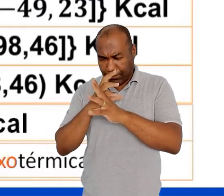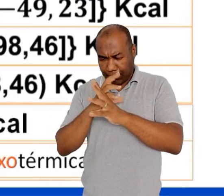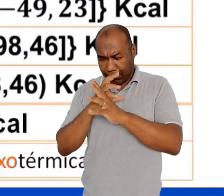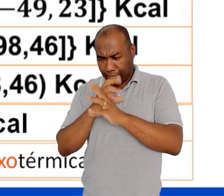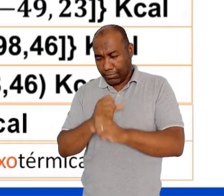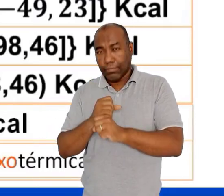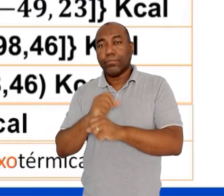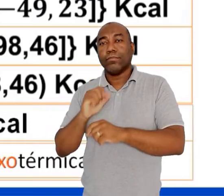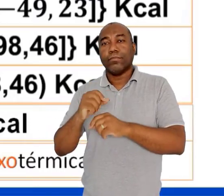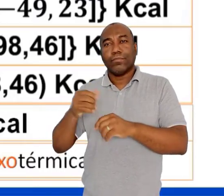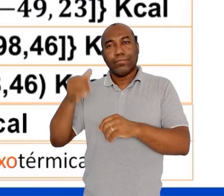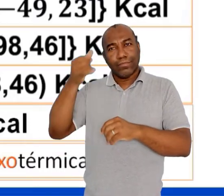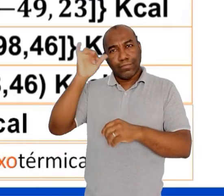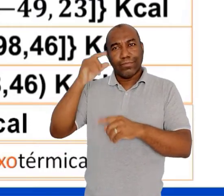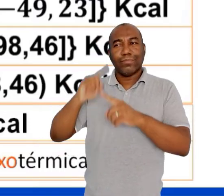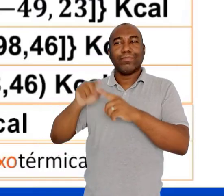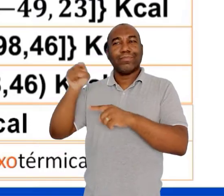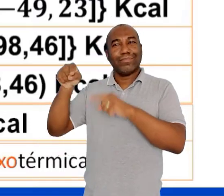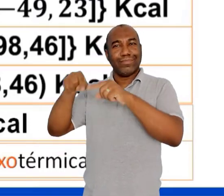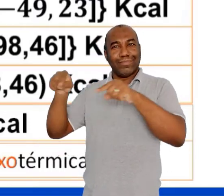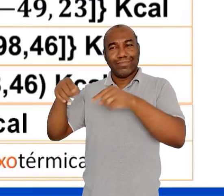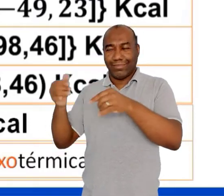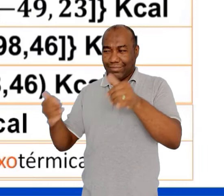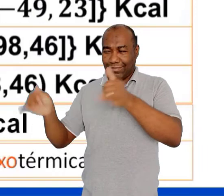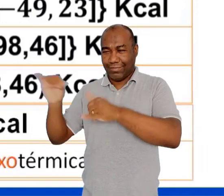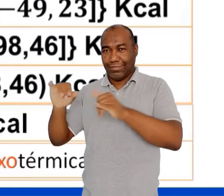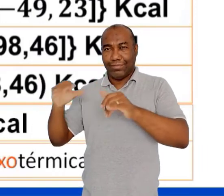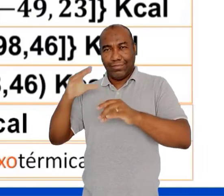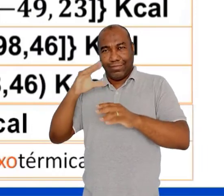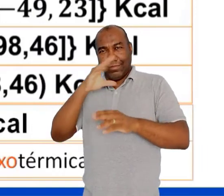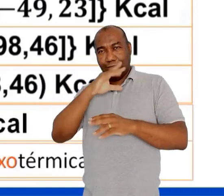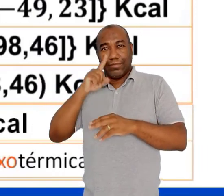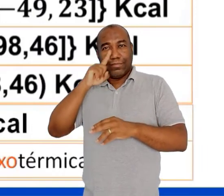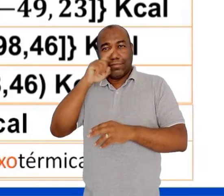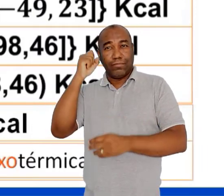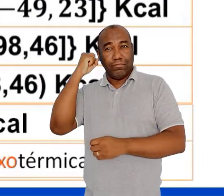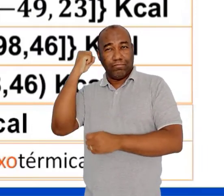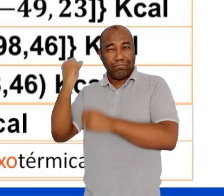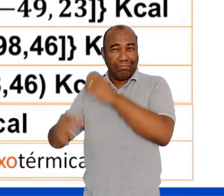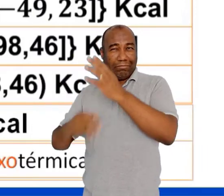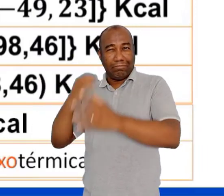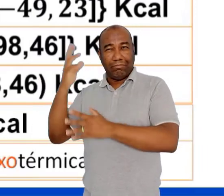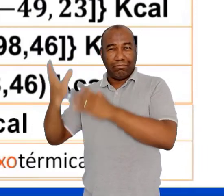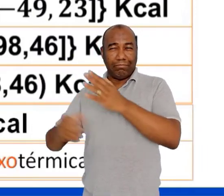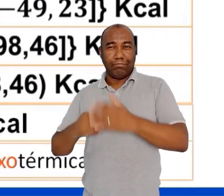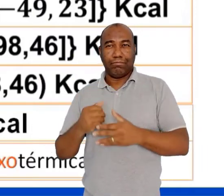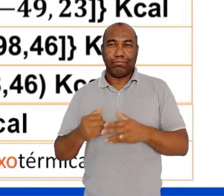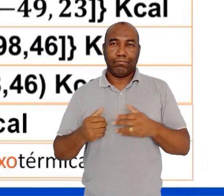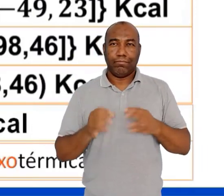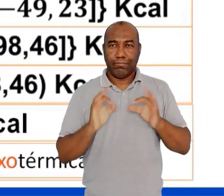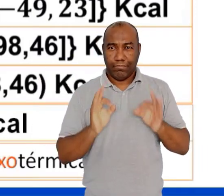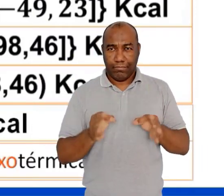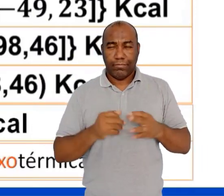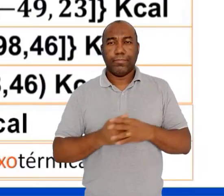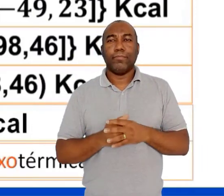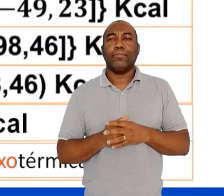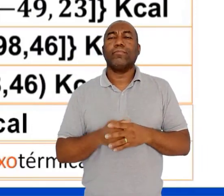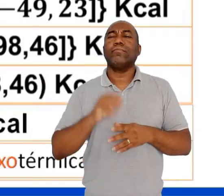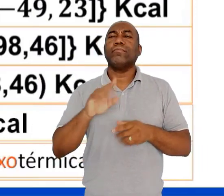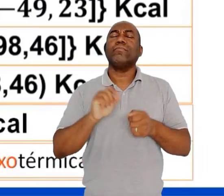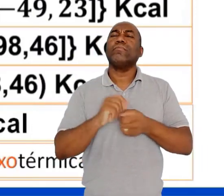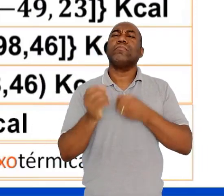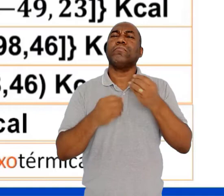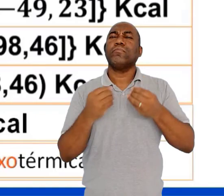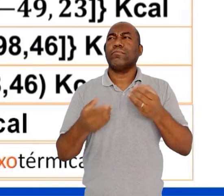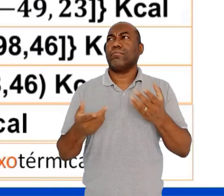no laboratório. Então, dessa forma, a gente resolve uma reação química exotérmica. Professor, como que isso pode